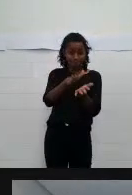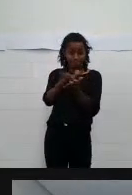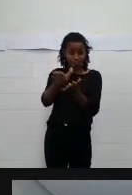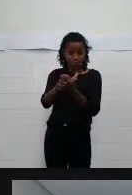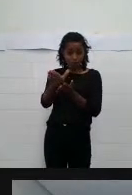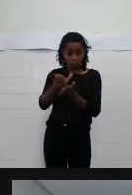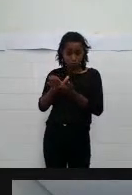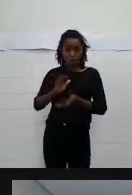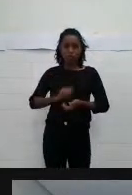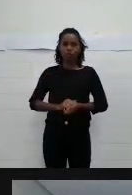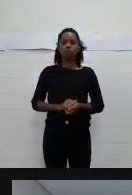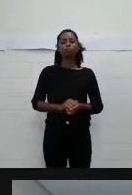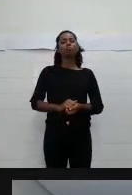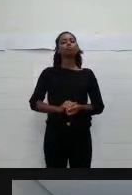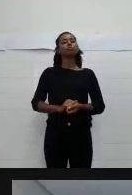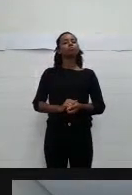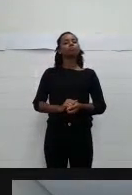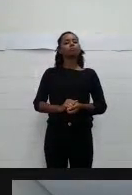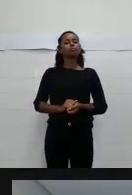muito